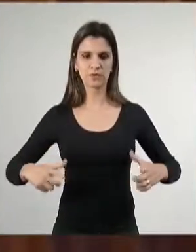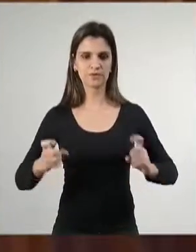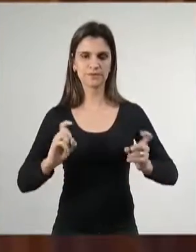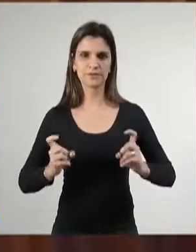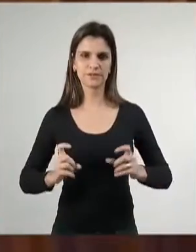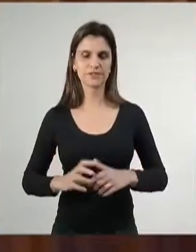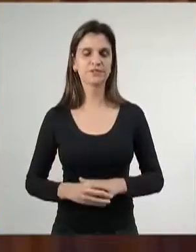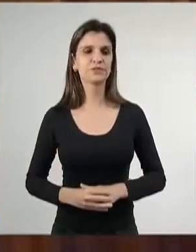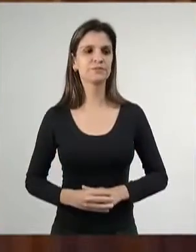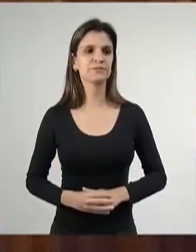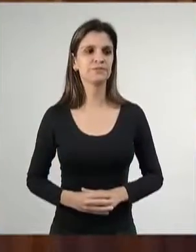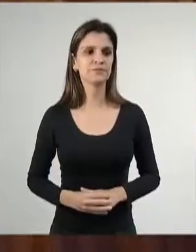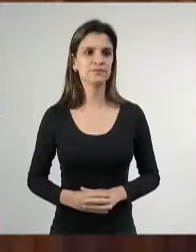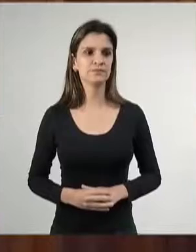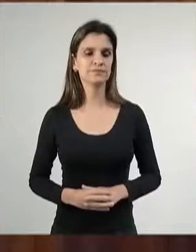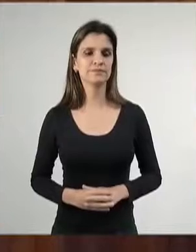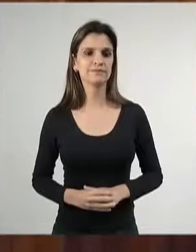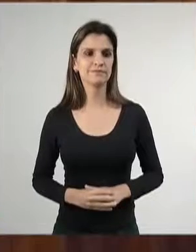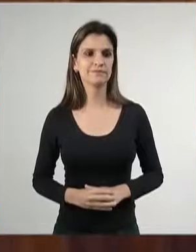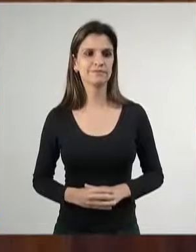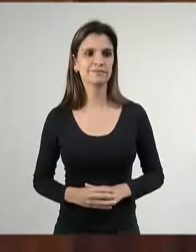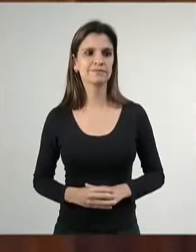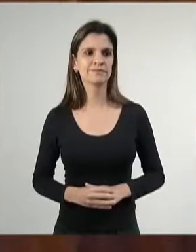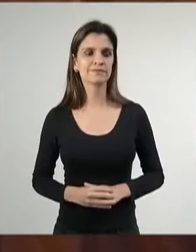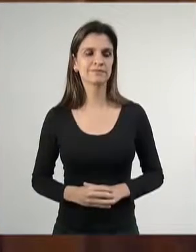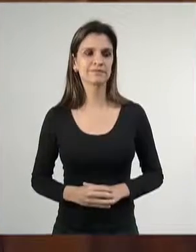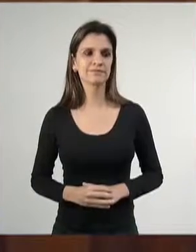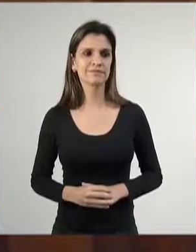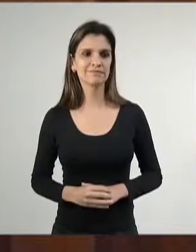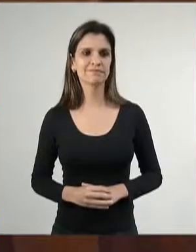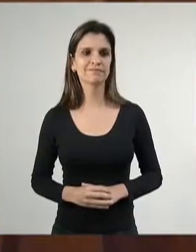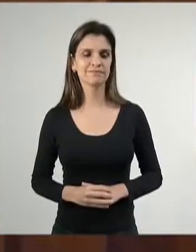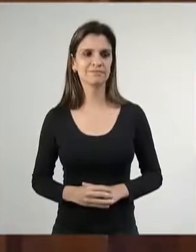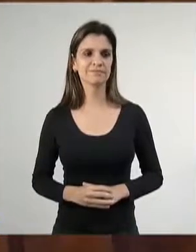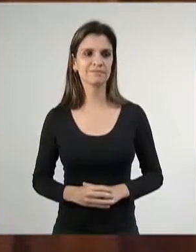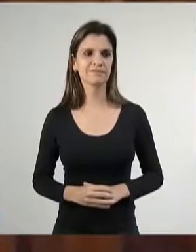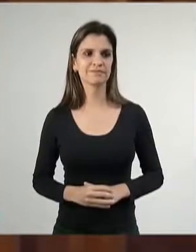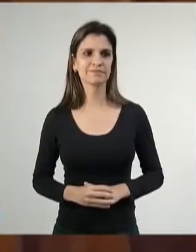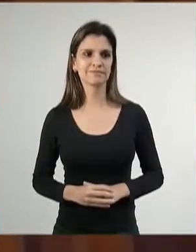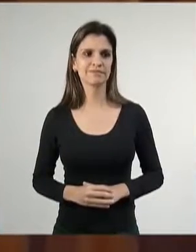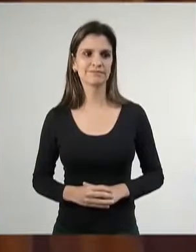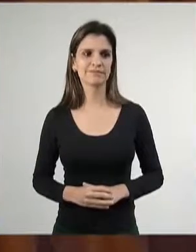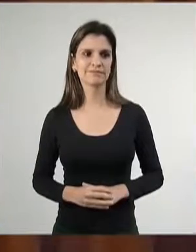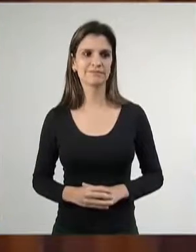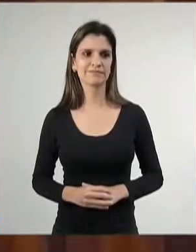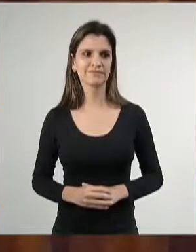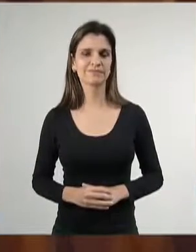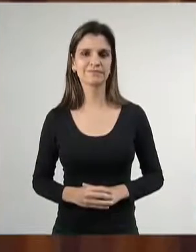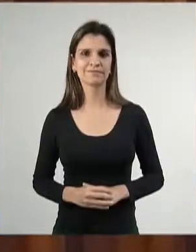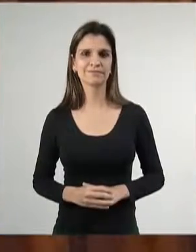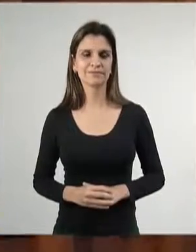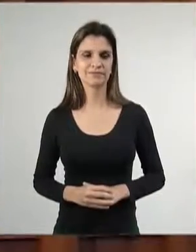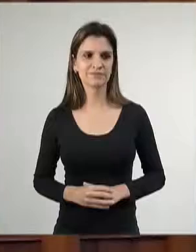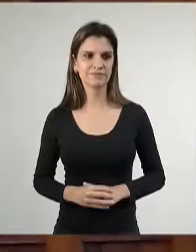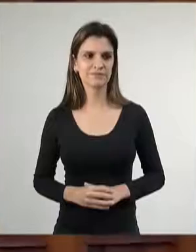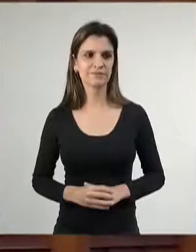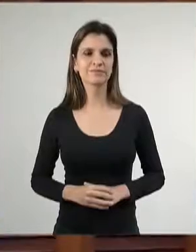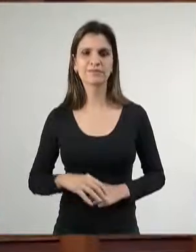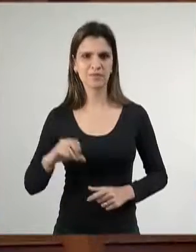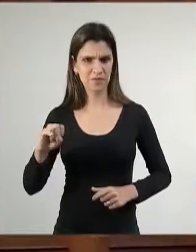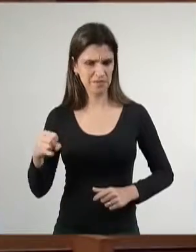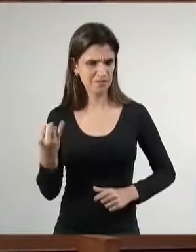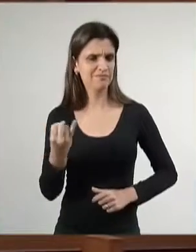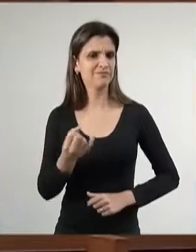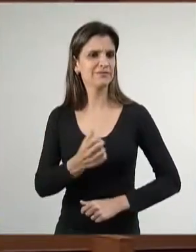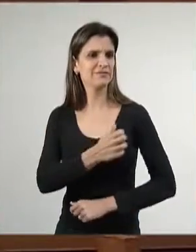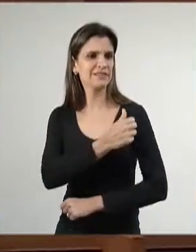É muito oportuna a presença dos alunos aqui, dos estudantes, na Assembleia Legislativa.